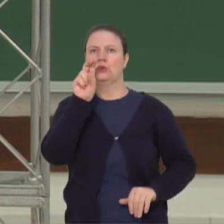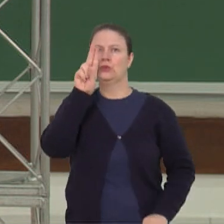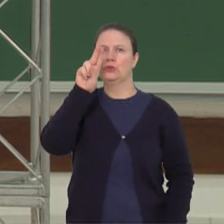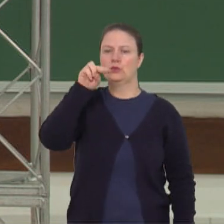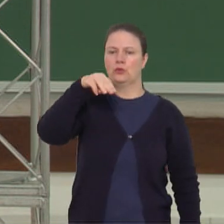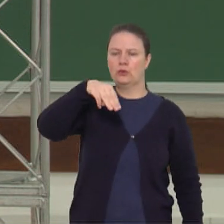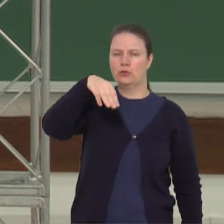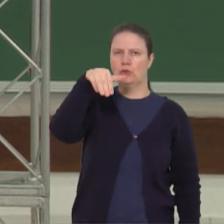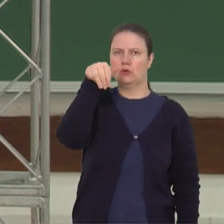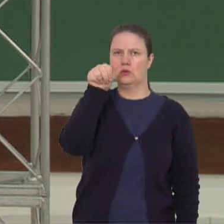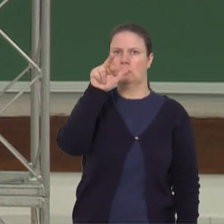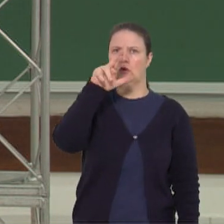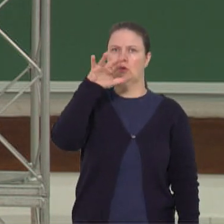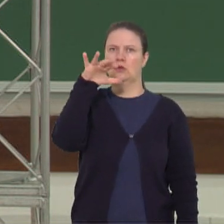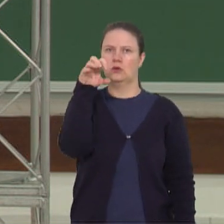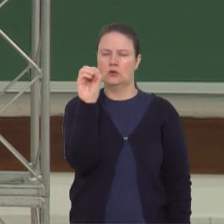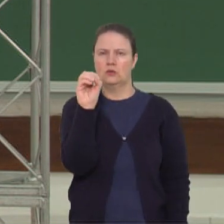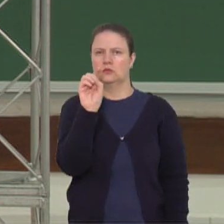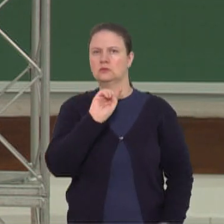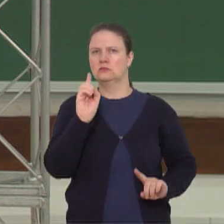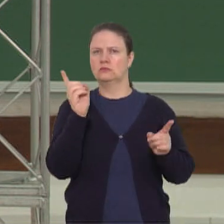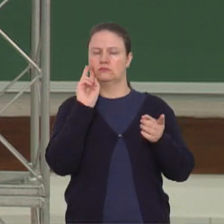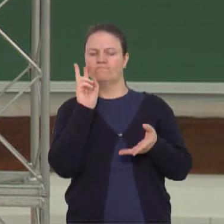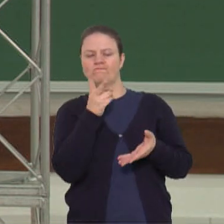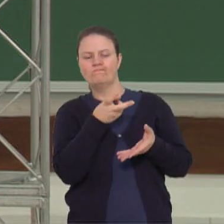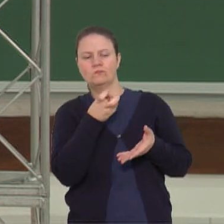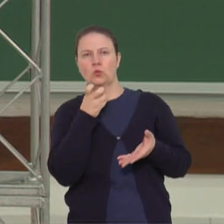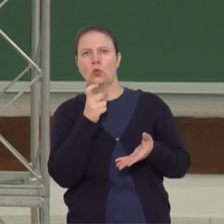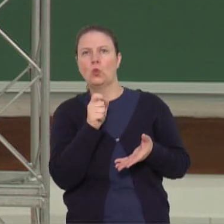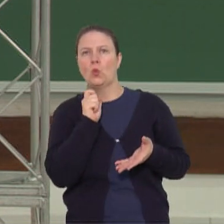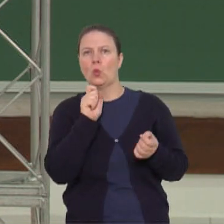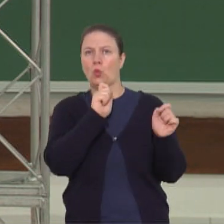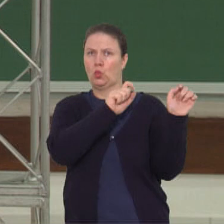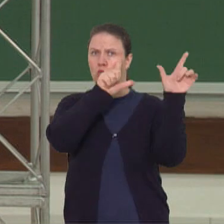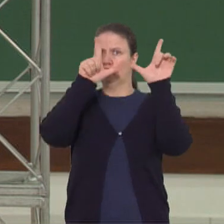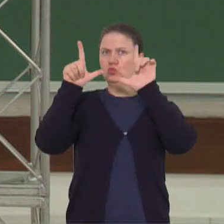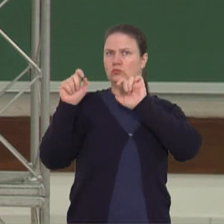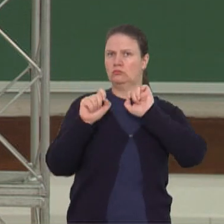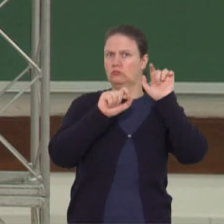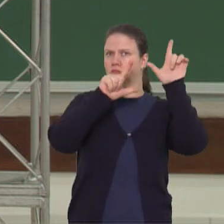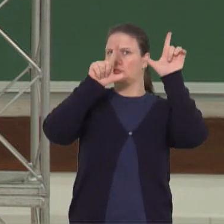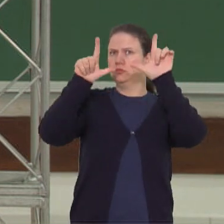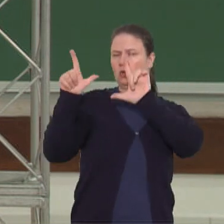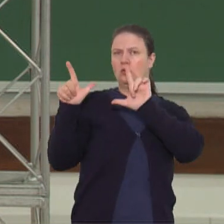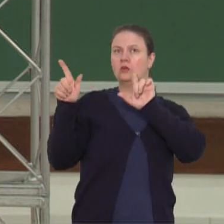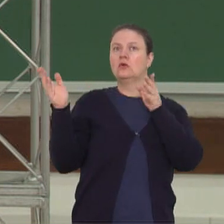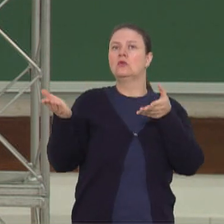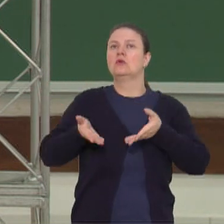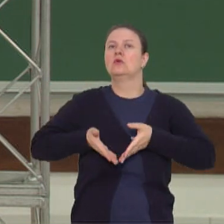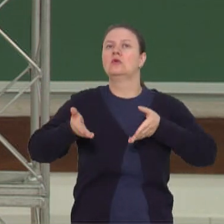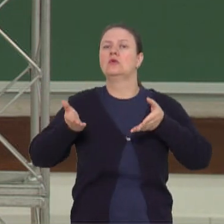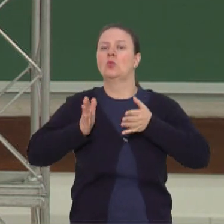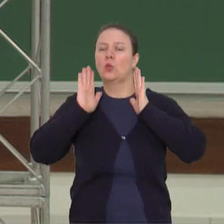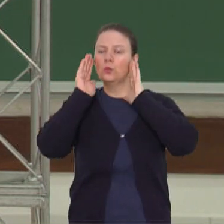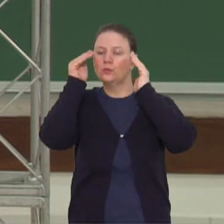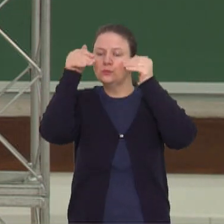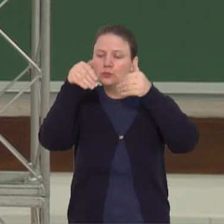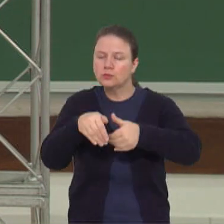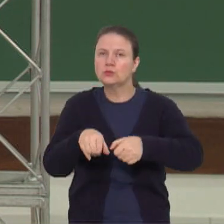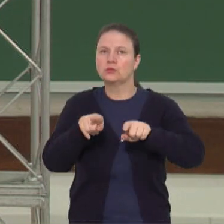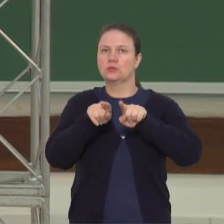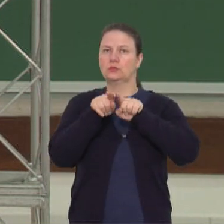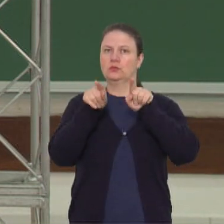se atentem às páginas contidas na apresentação do slide, porque essas páginas se referem